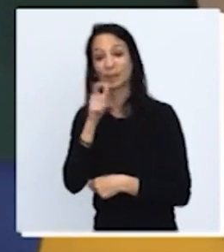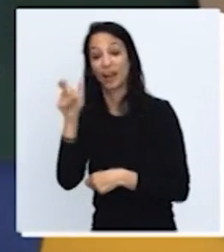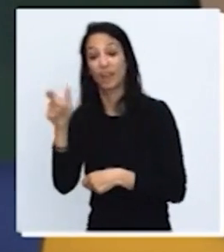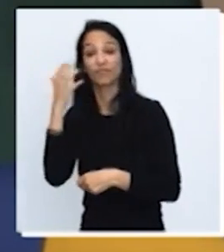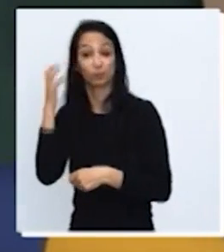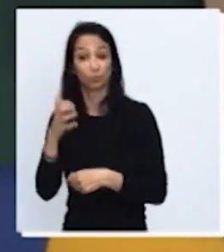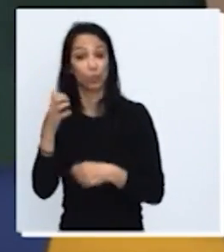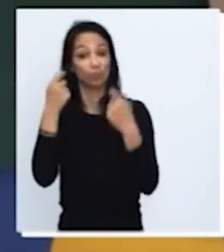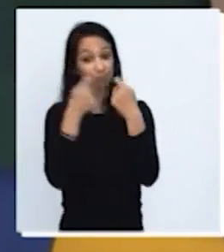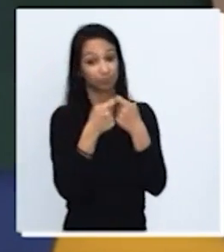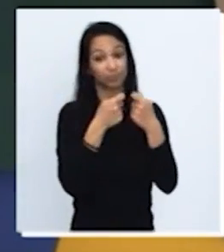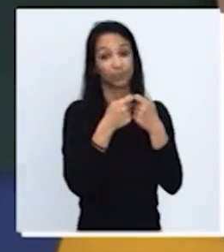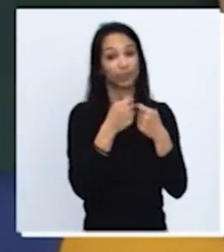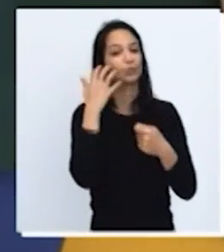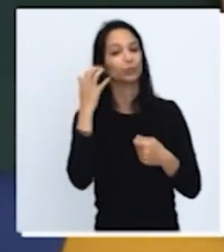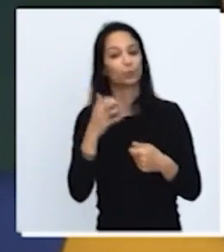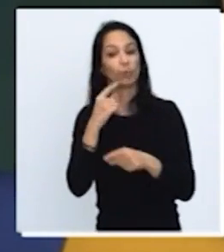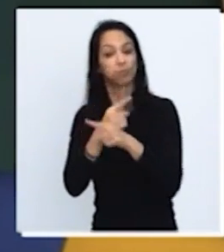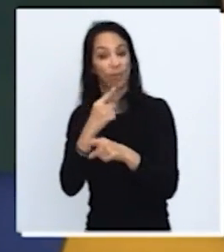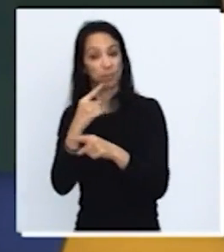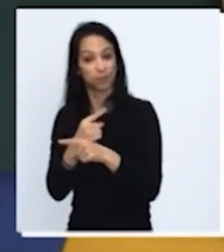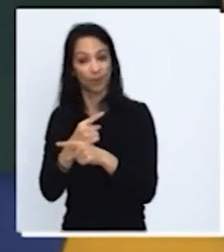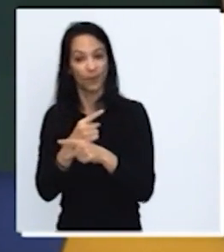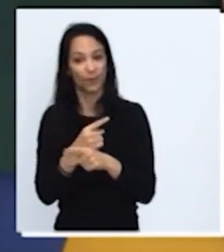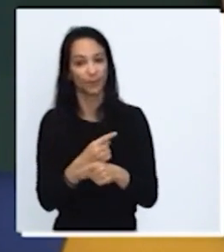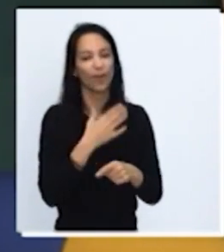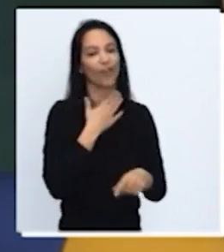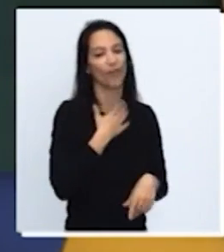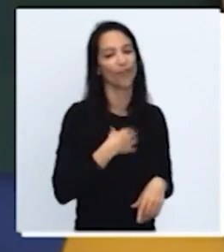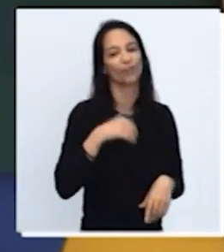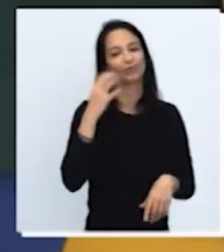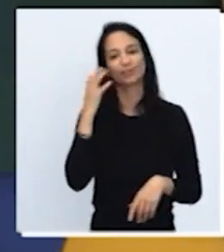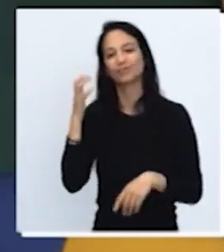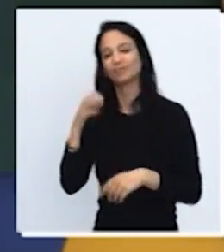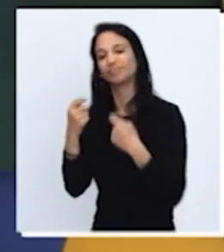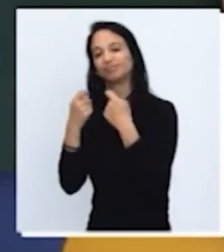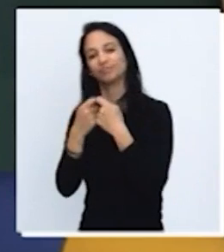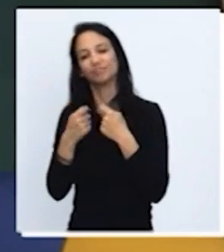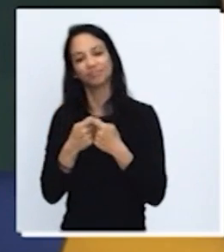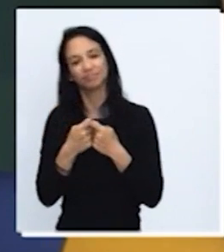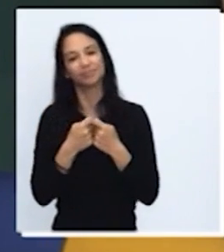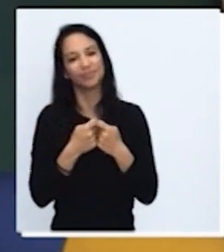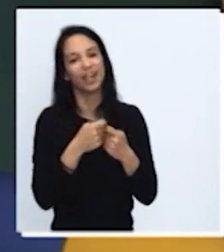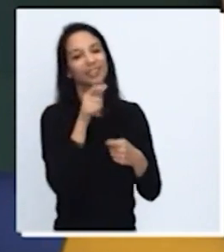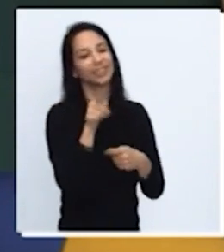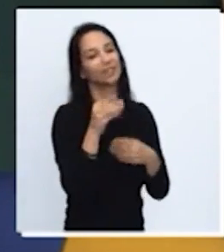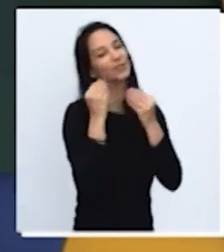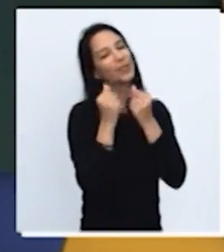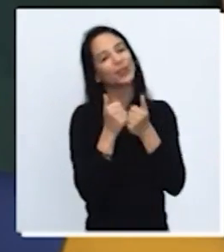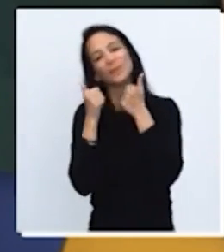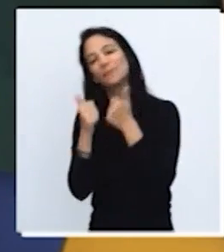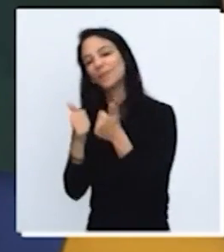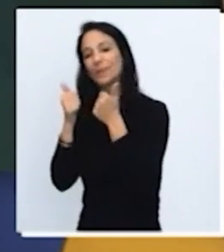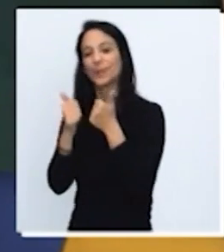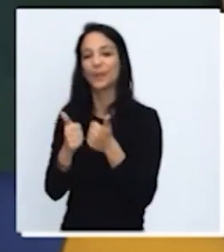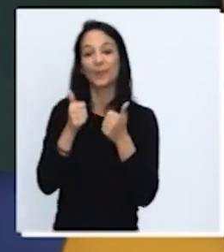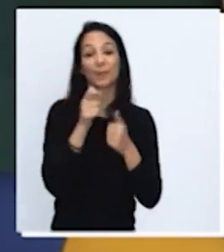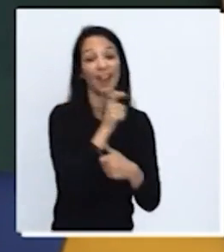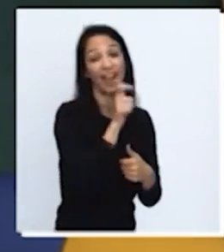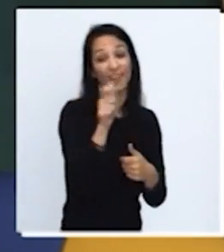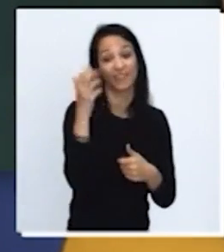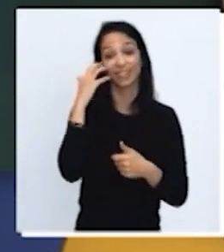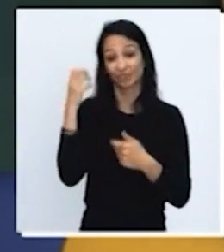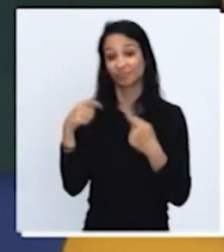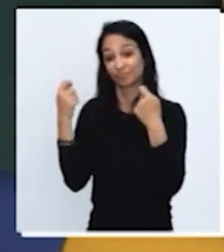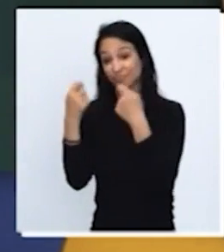que rimam terminam no mesmo som. Gosto de rimar, isto é mesmo bom.